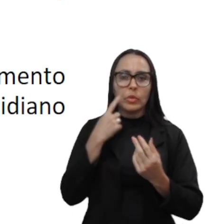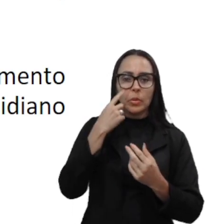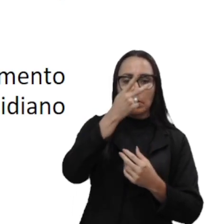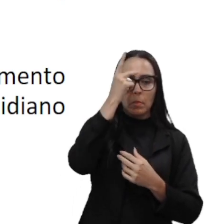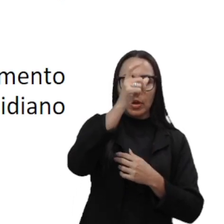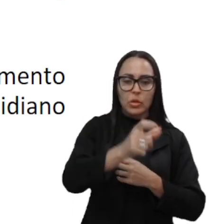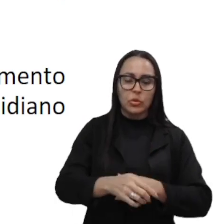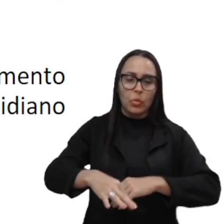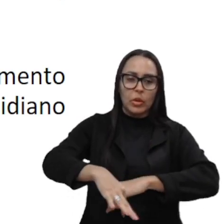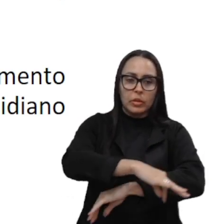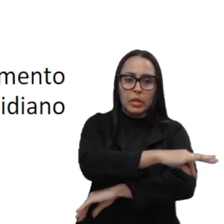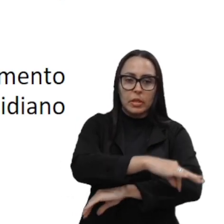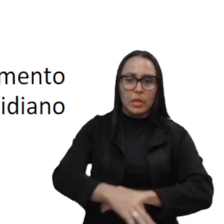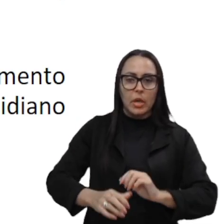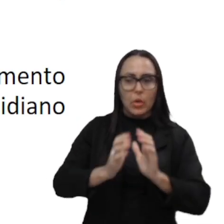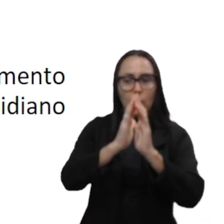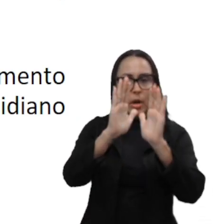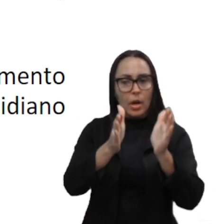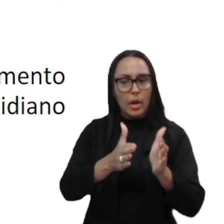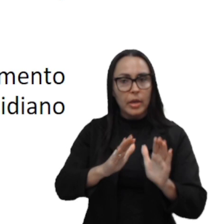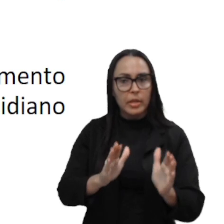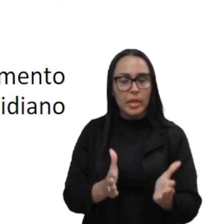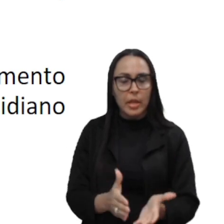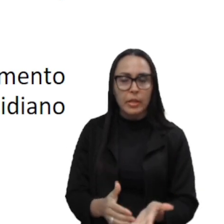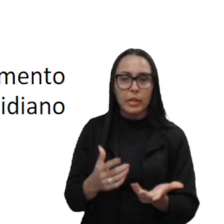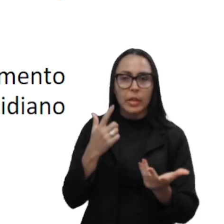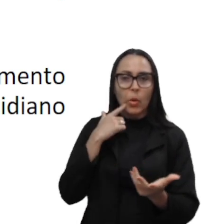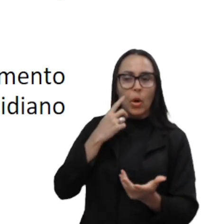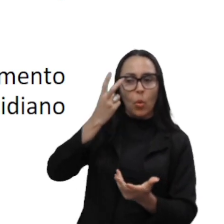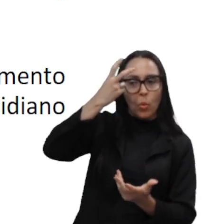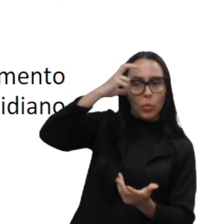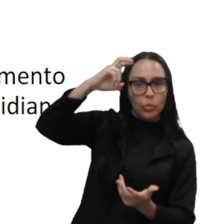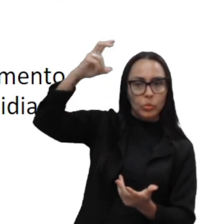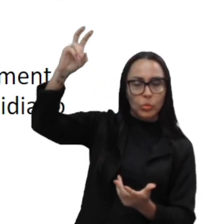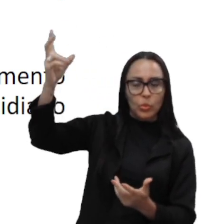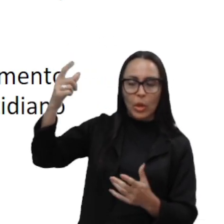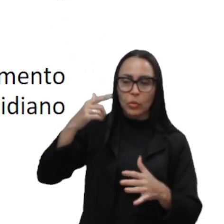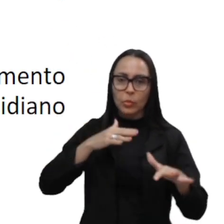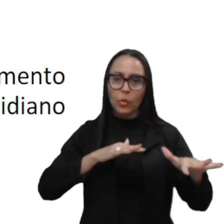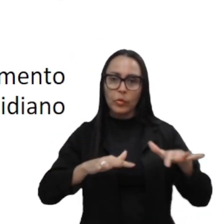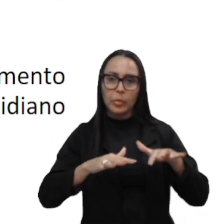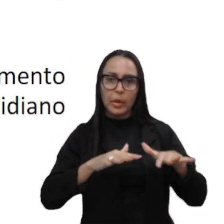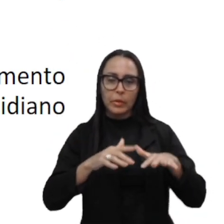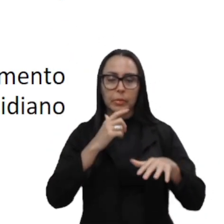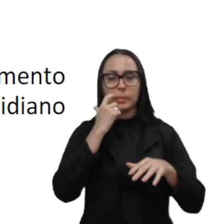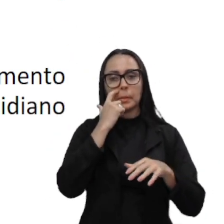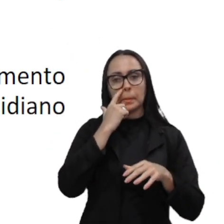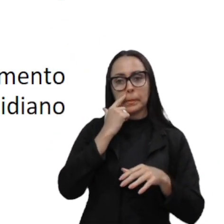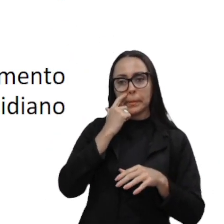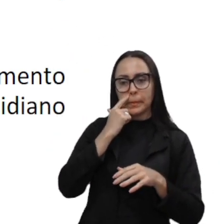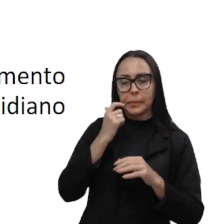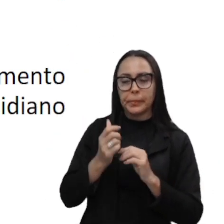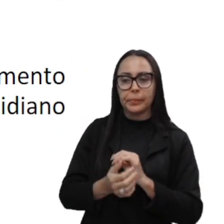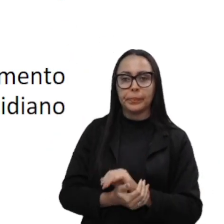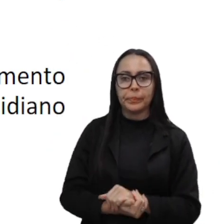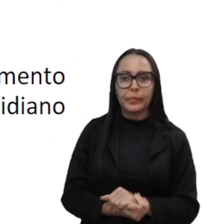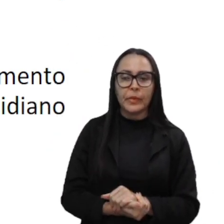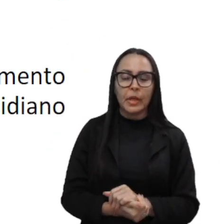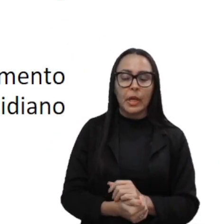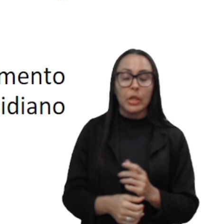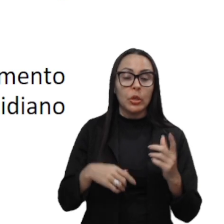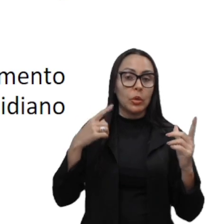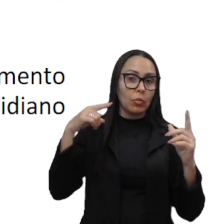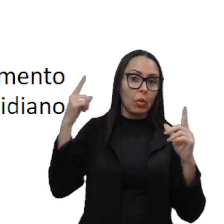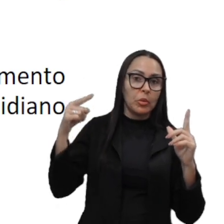artistas, artesãos, escritores, uma cena cultural em torno desse movimento, né? E o maior objetivo